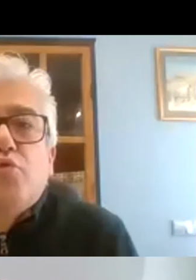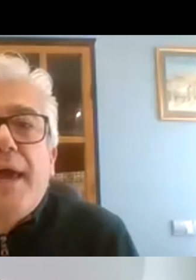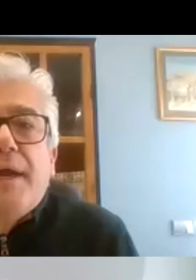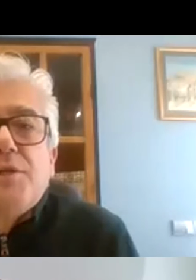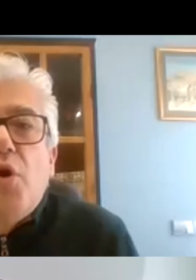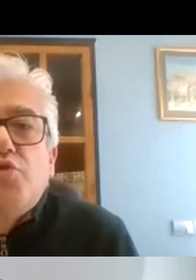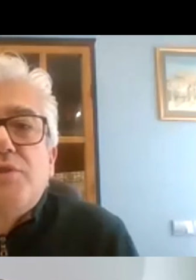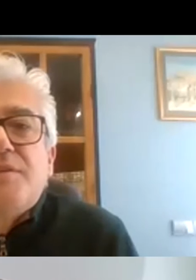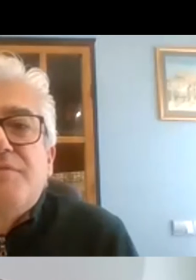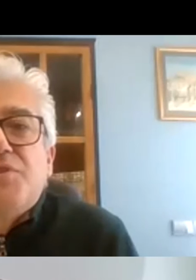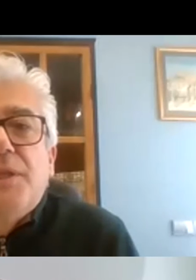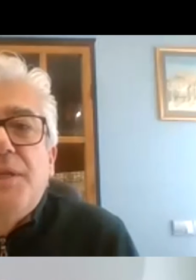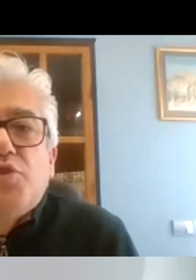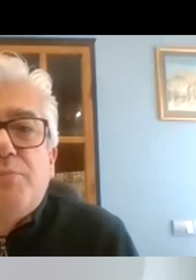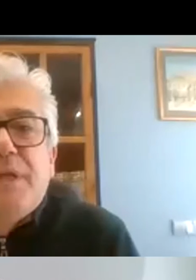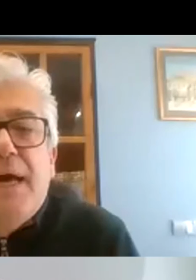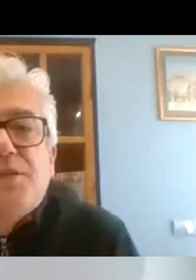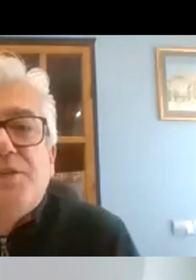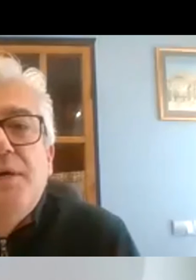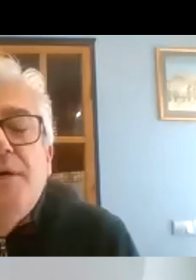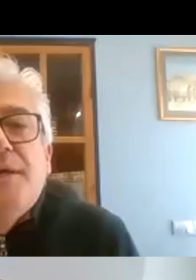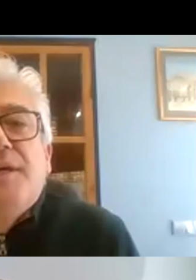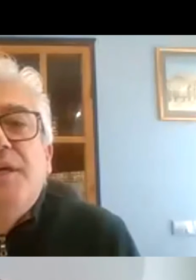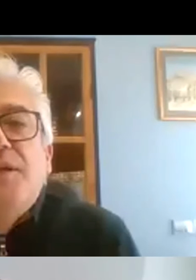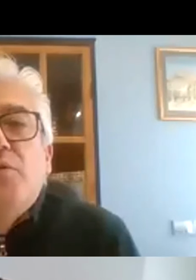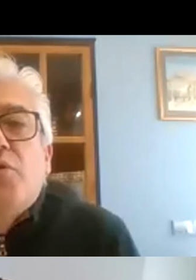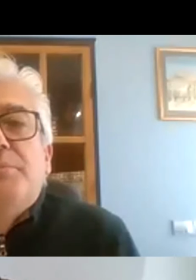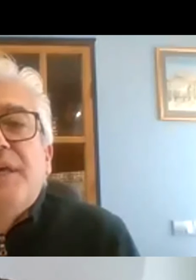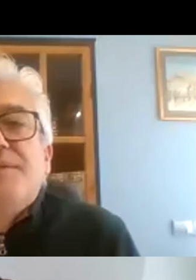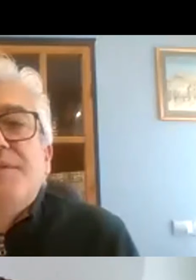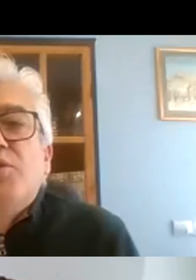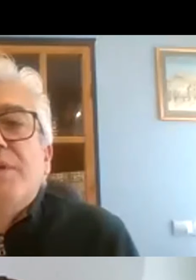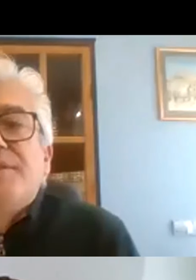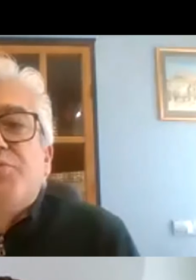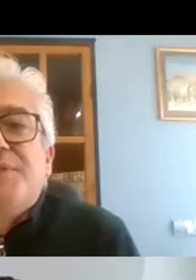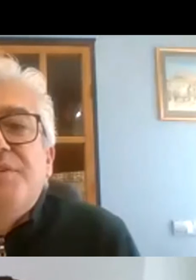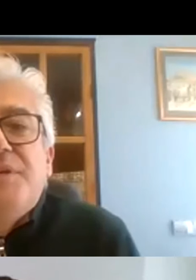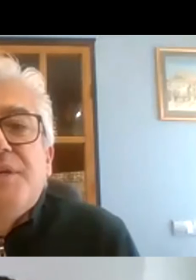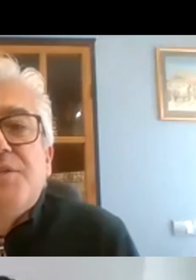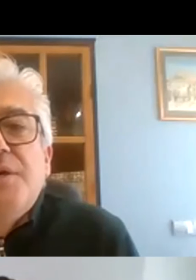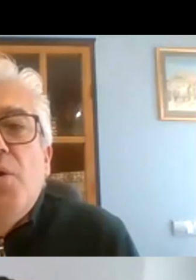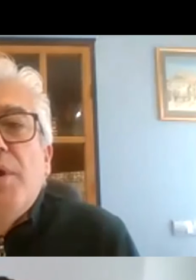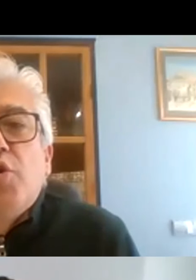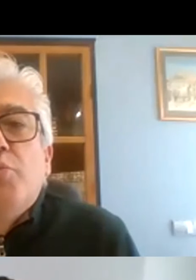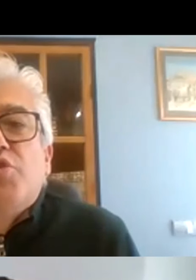muitos colegas nossos em serviços clínicos hospitalares adquiriram competências em doenças específicas ou em grupos de